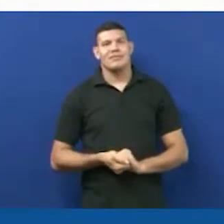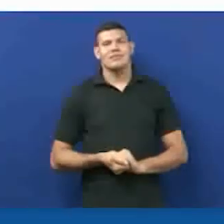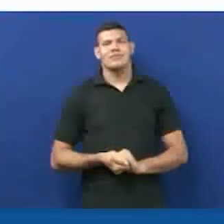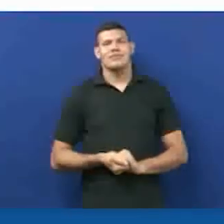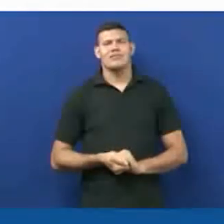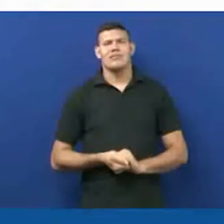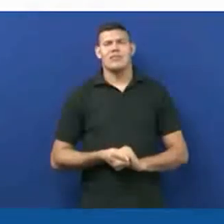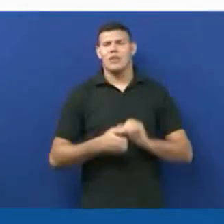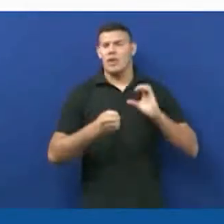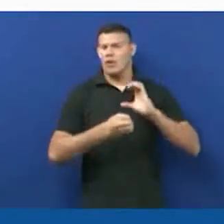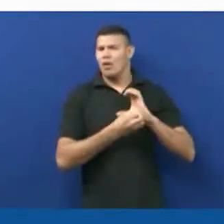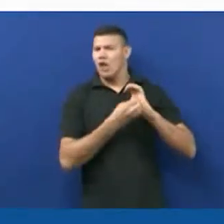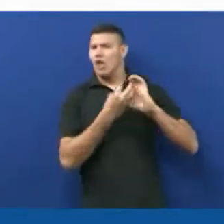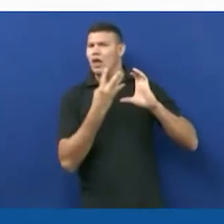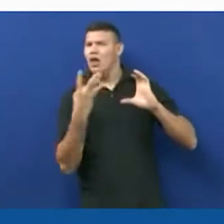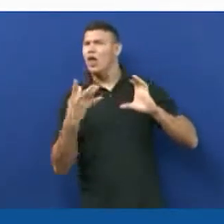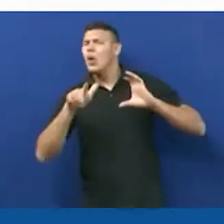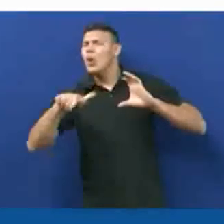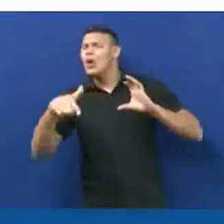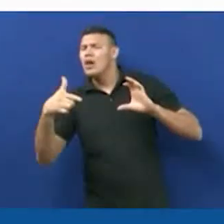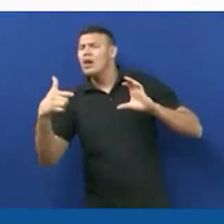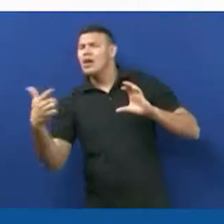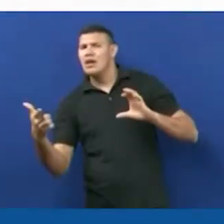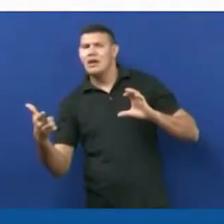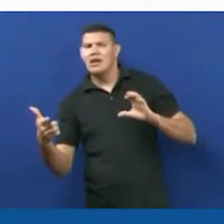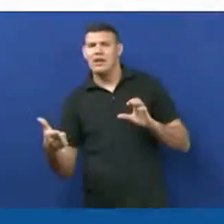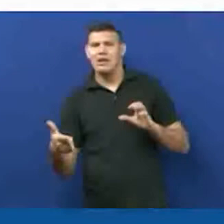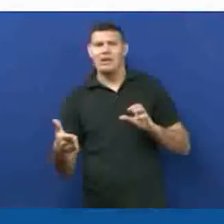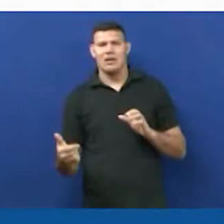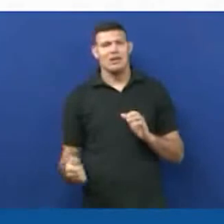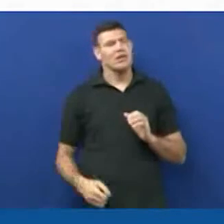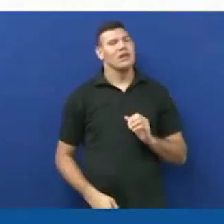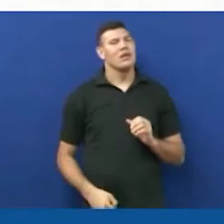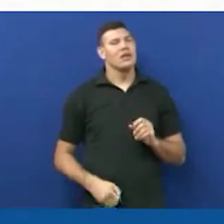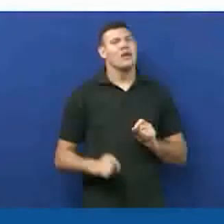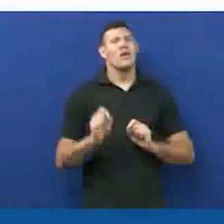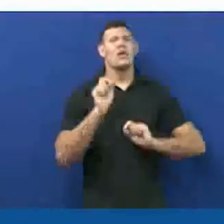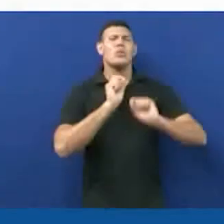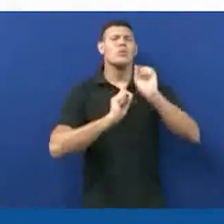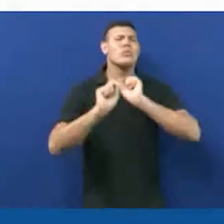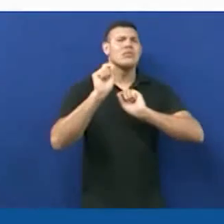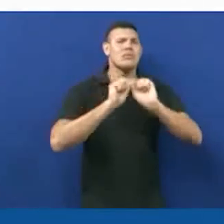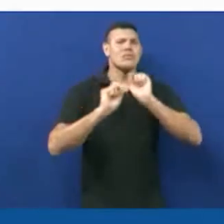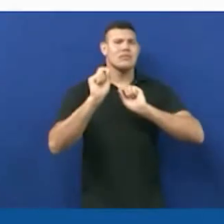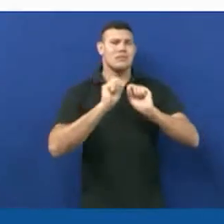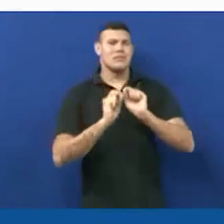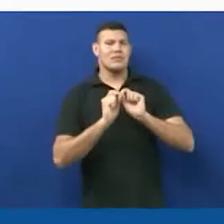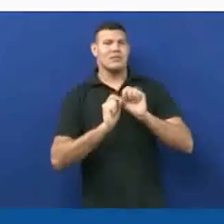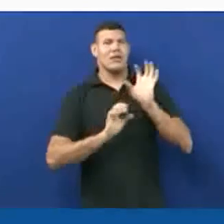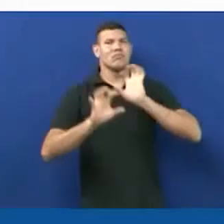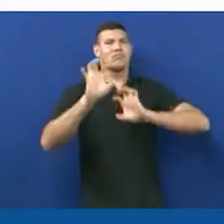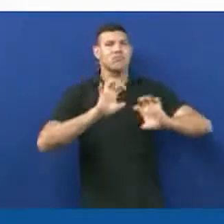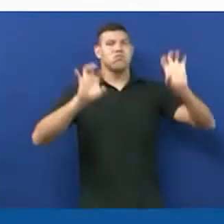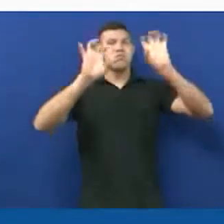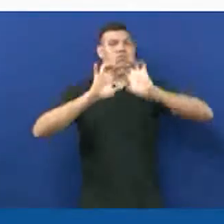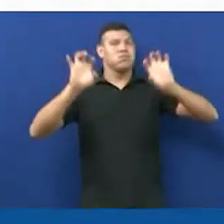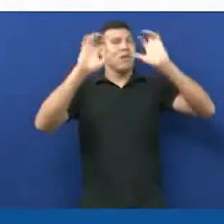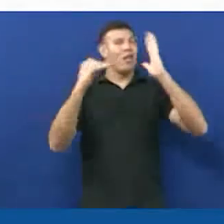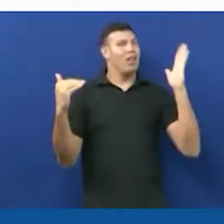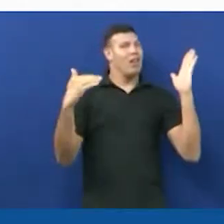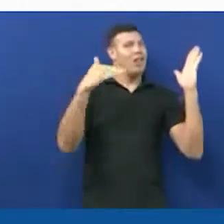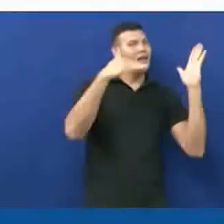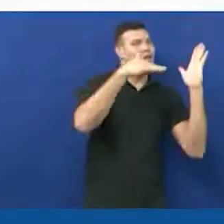há uma outra característica importante é que os planetas mais distantes eles são aqueles planetas que são gasosas